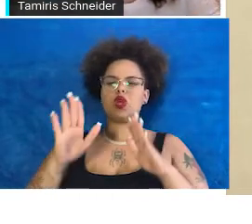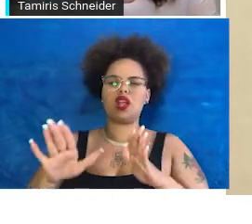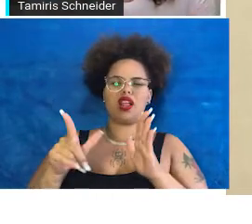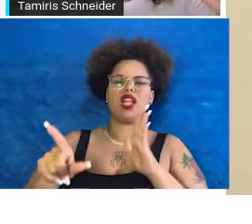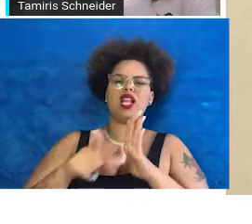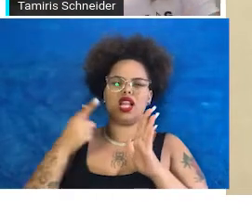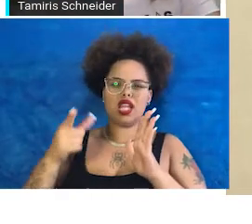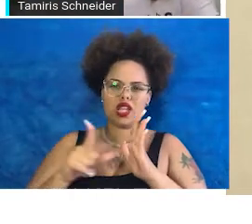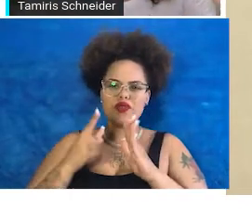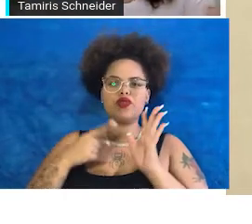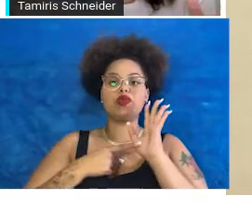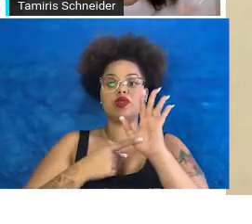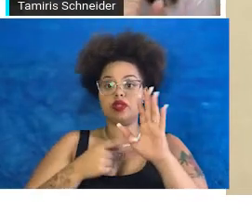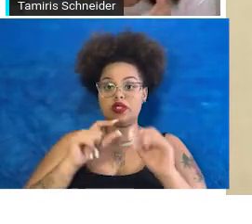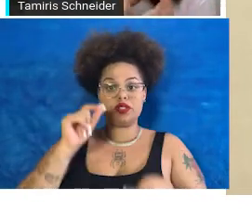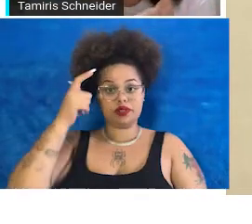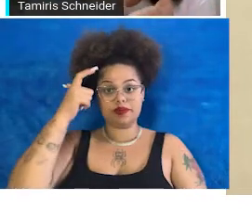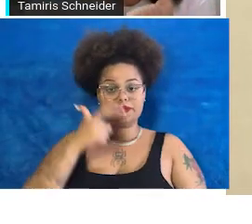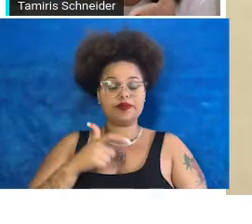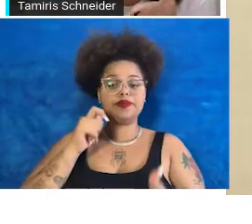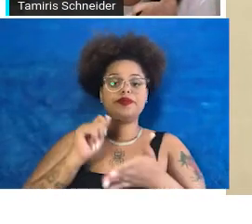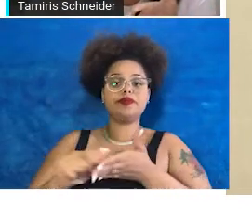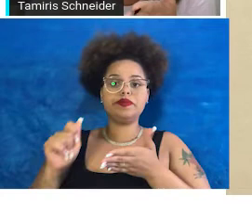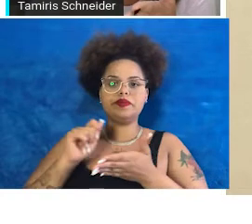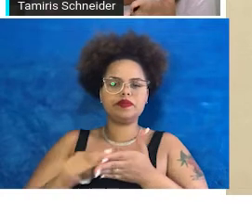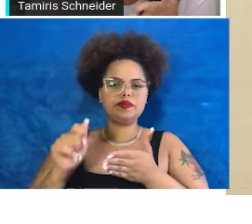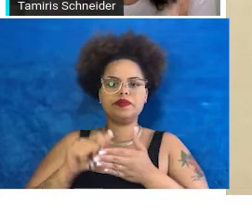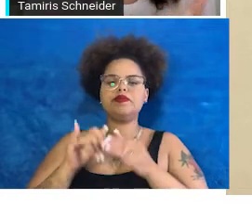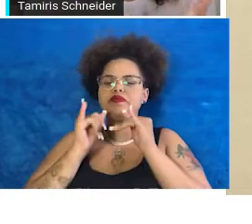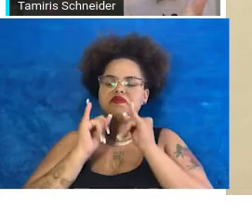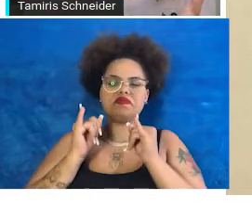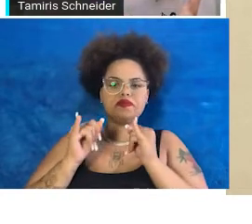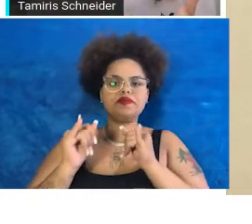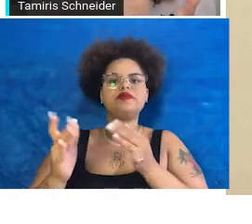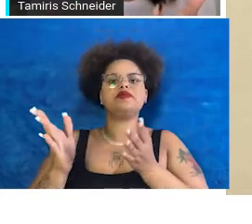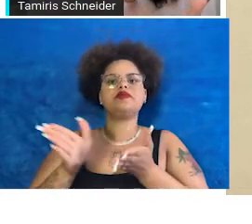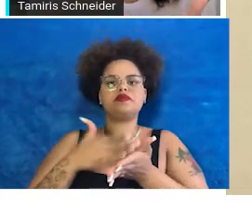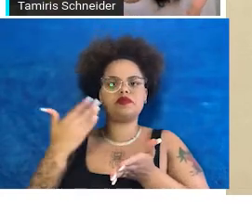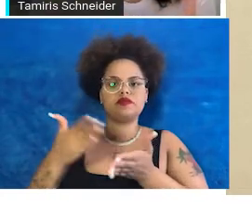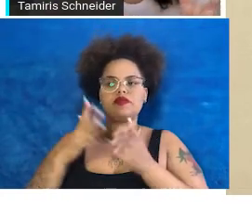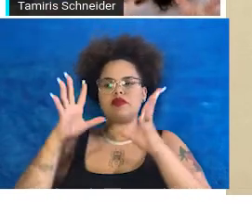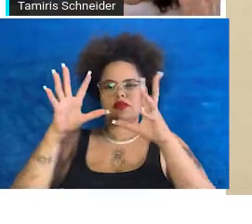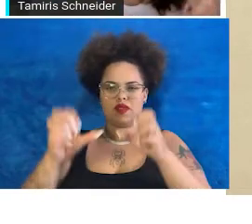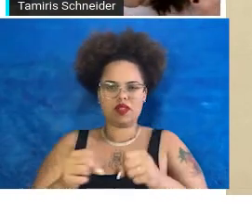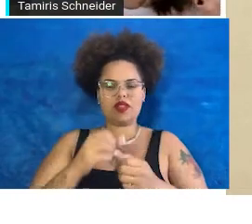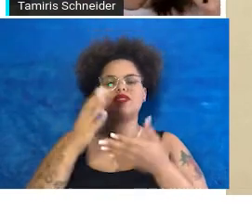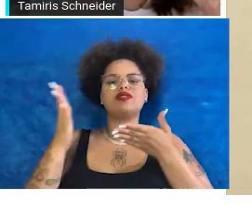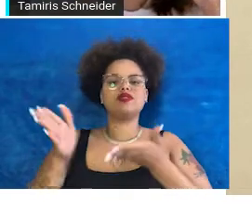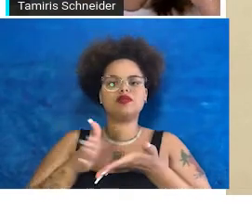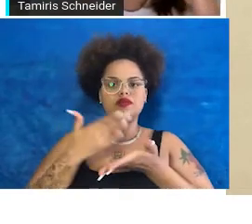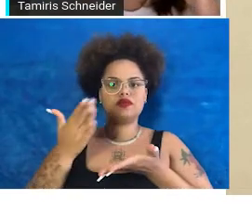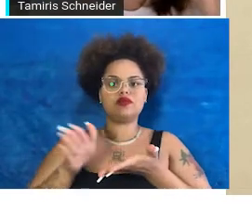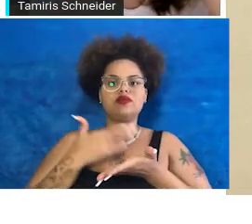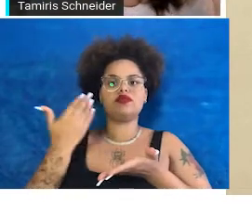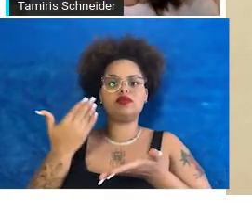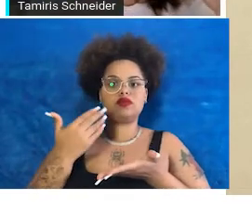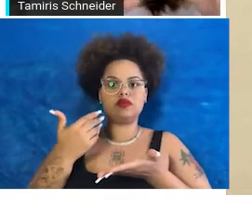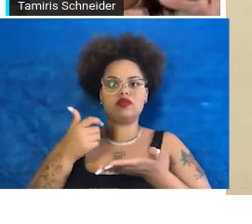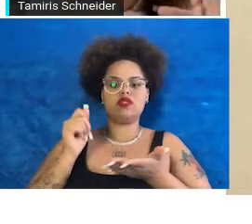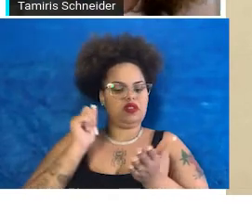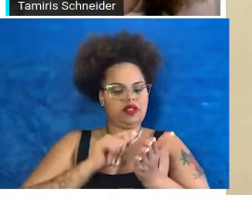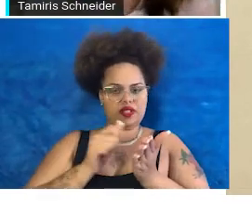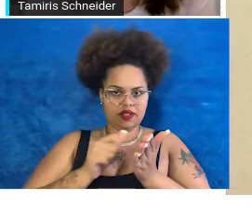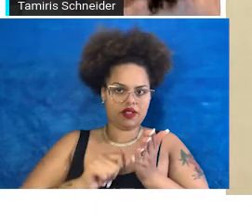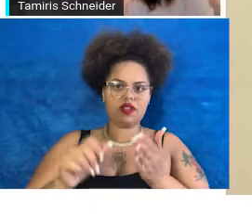que mostrassem quem ele é. Ele escrevia dedicatórias nesses livros. A gente pegava os livros e reforçava